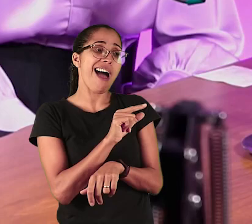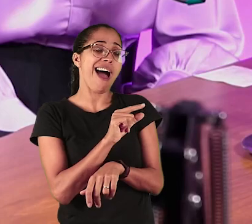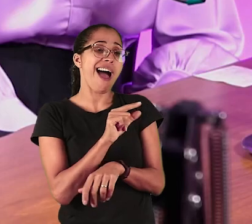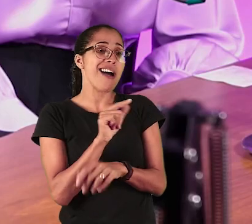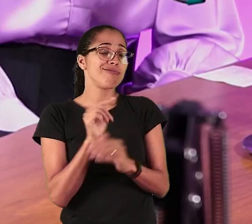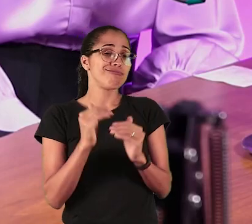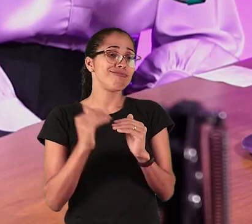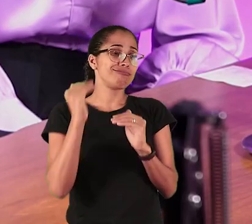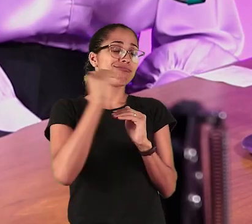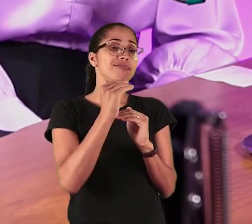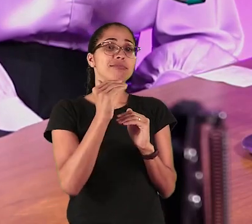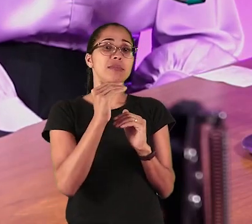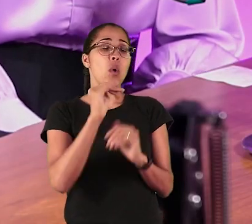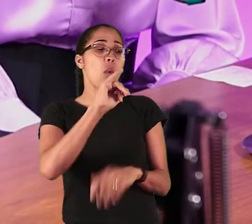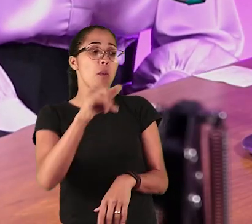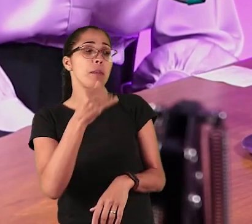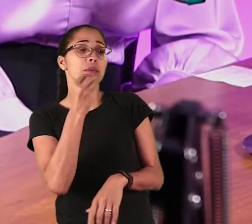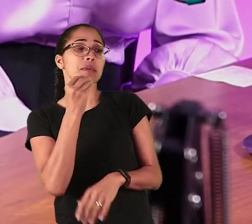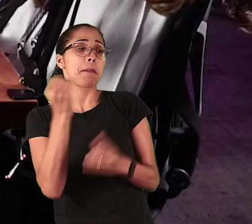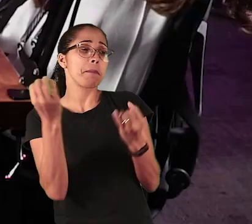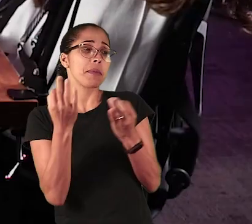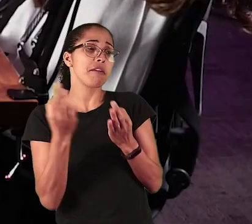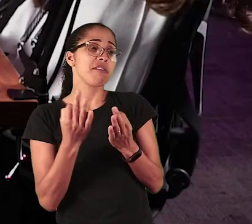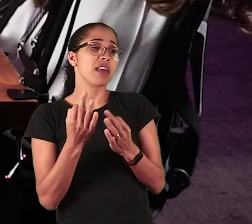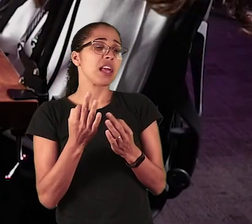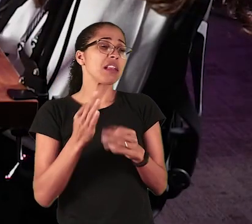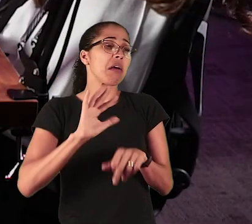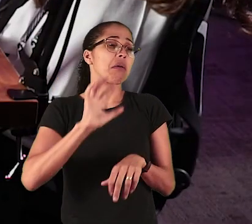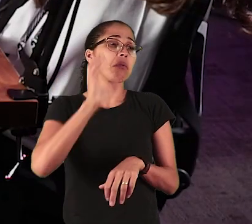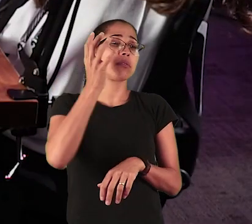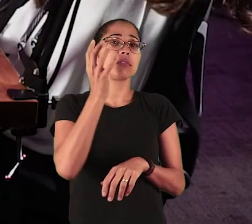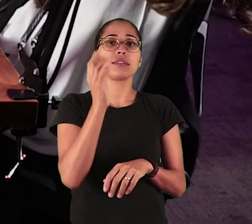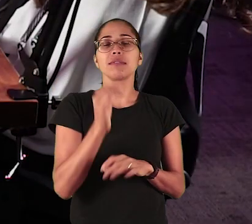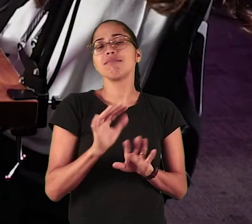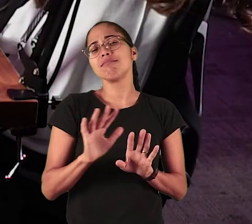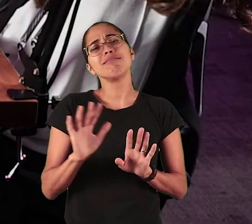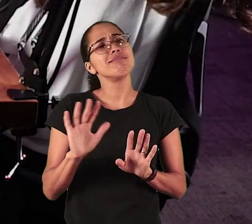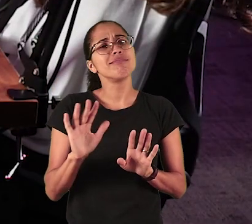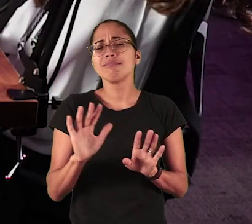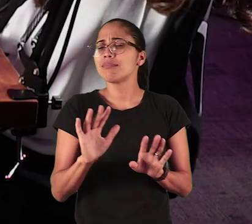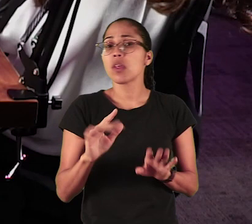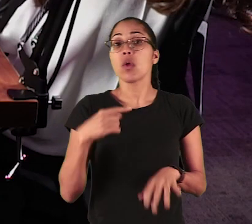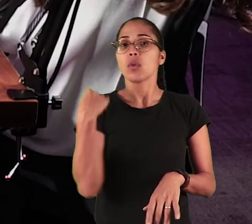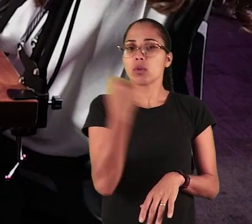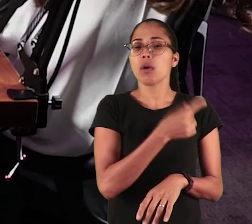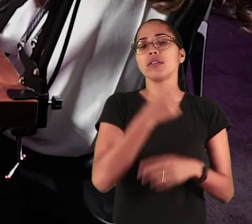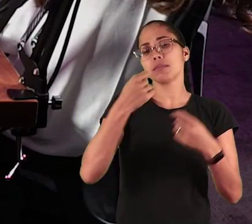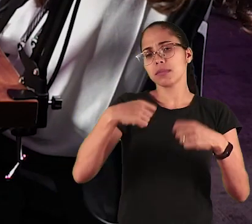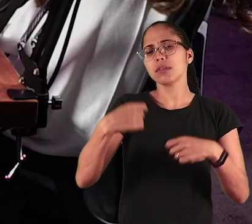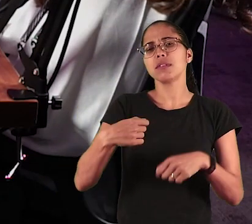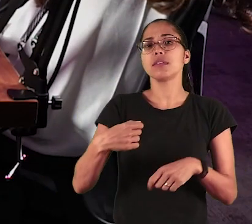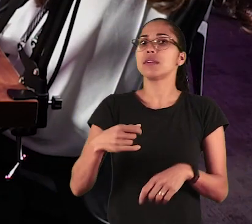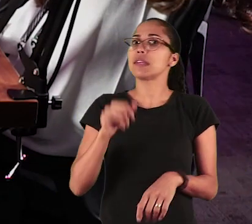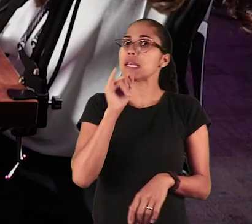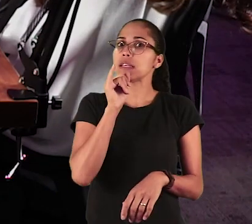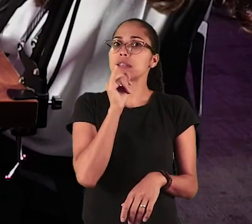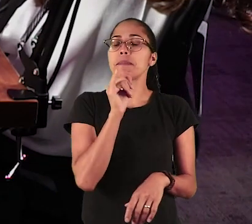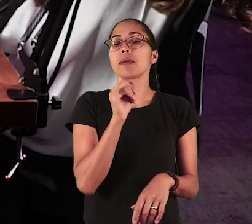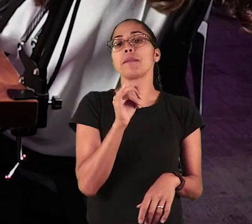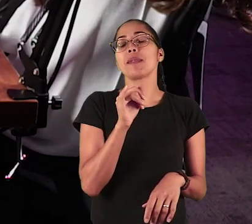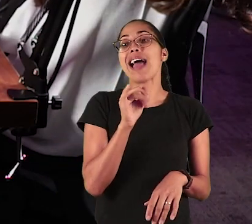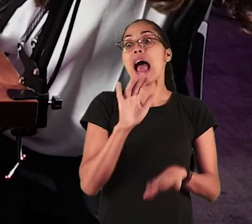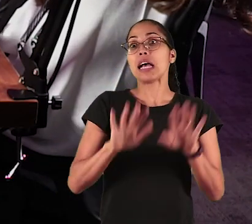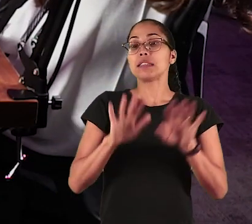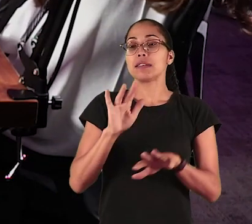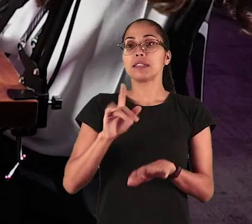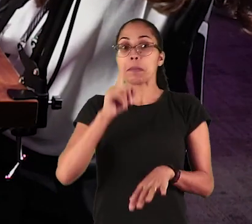a oportunidade perfeita da vida chegar tem mais vergonha né de Talvez de a gente pode até se aprofundar nisso mas essa questão